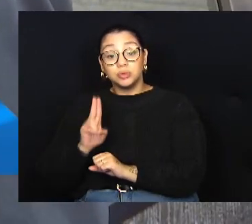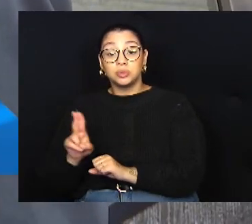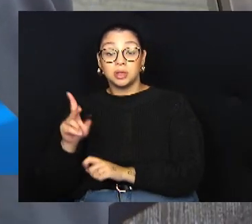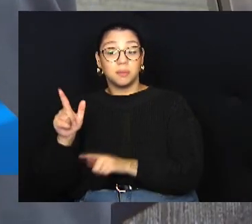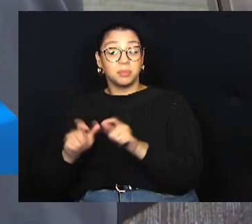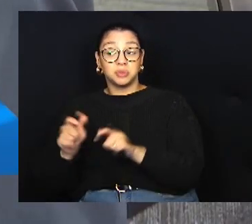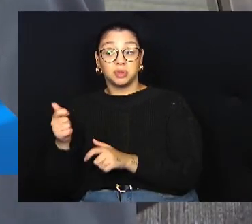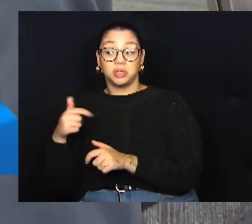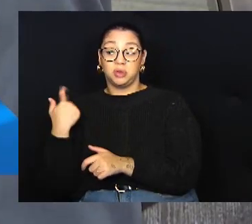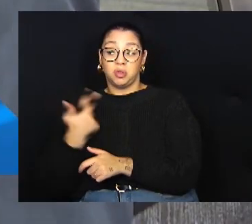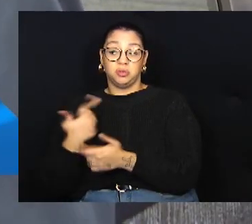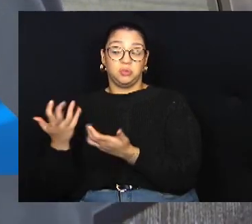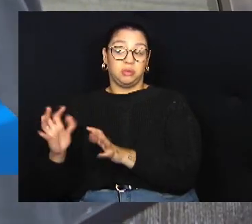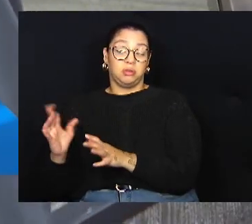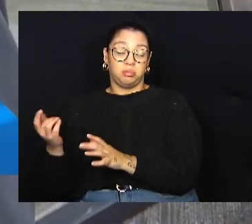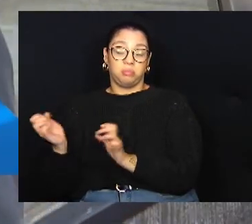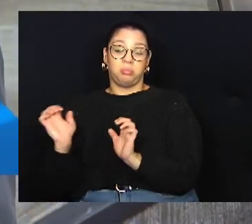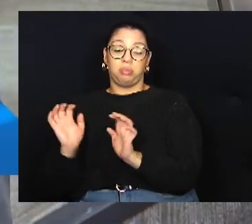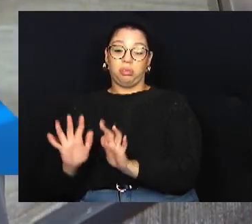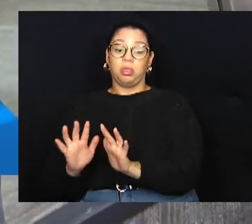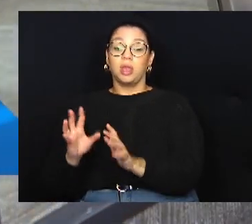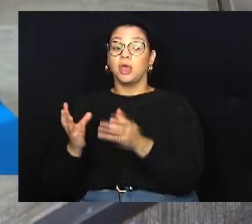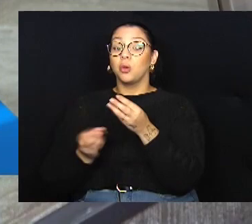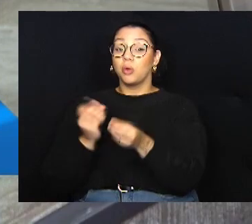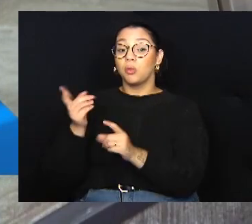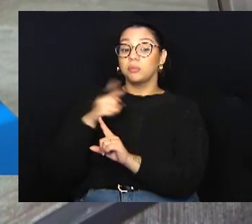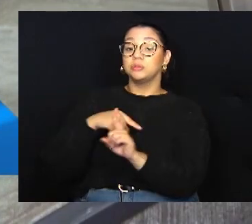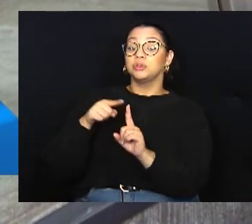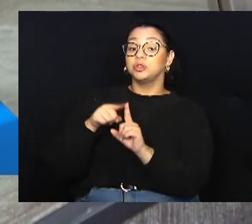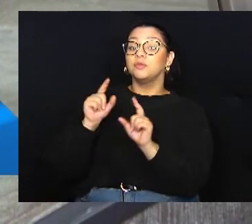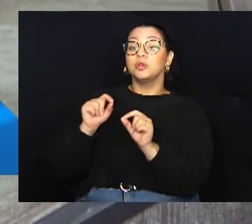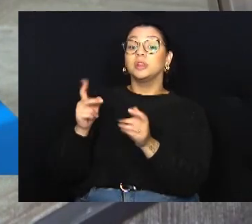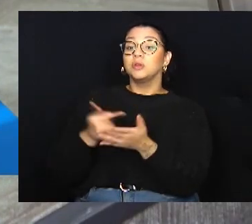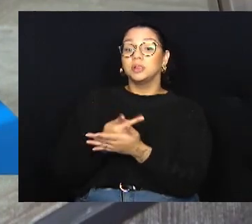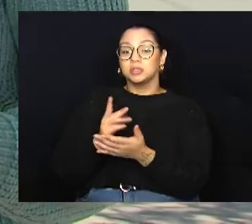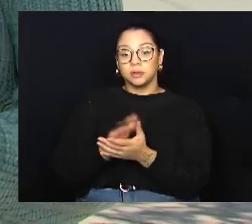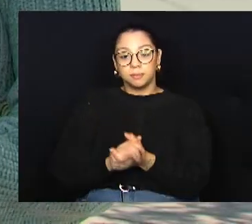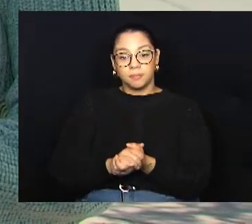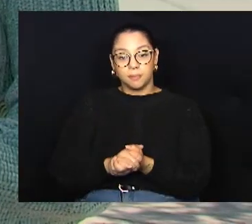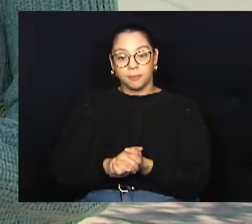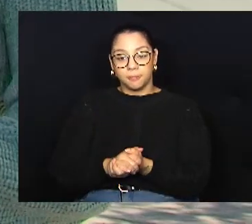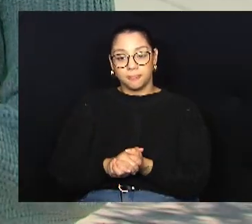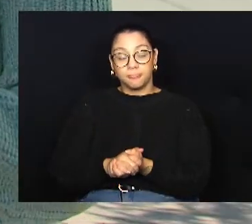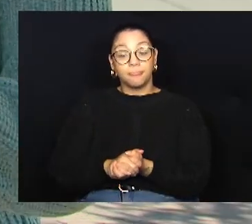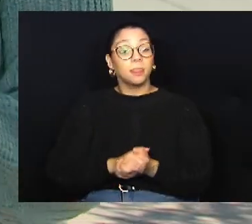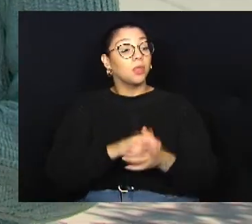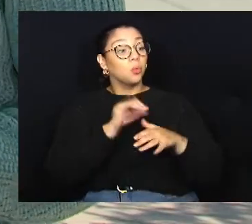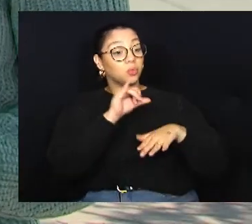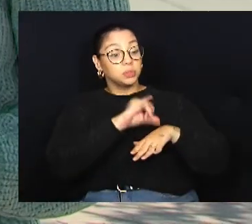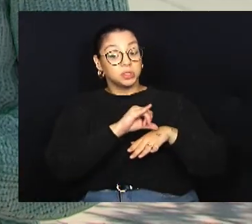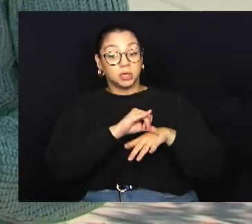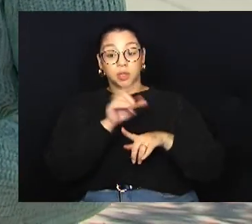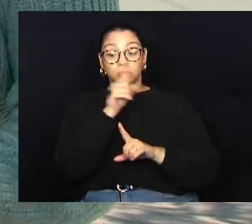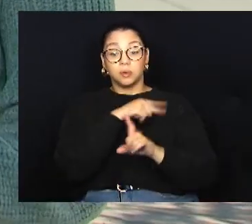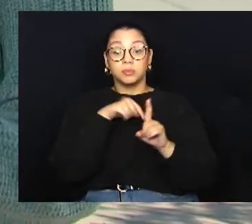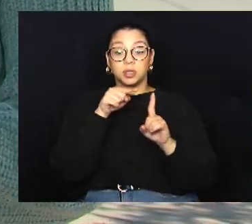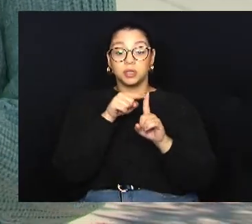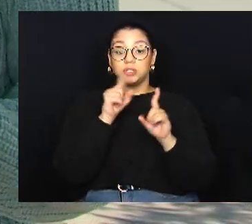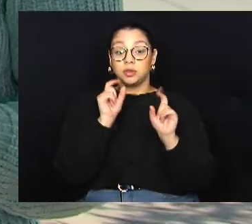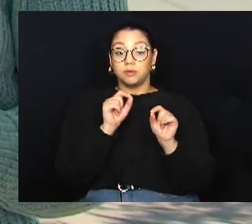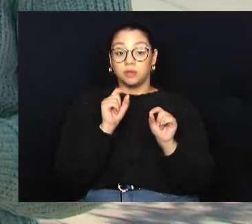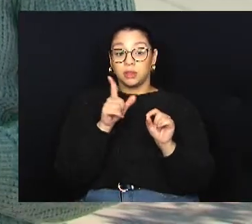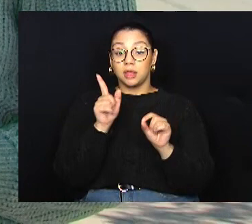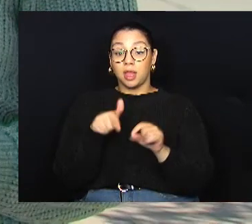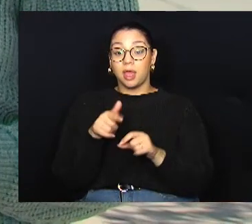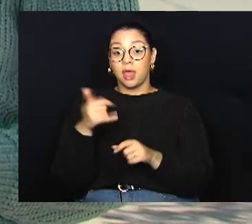pessoas indevidas. O que nós queremos saber é o destino desse prédio, o que está acontecendo. O centro tem por objetivo tirar